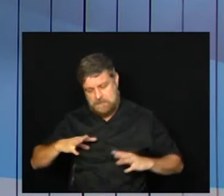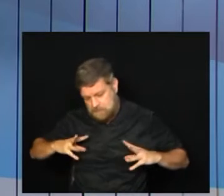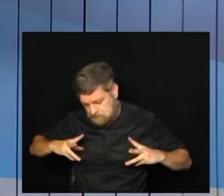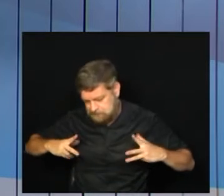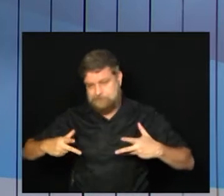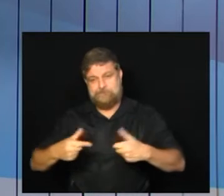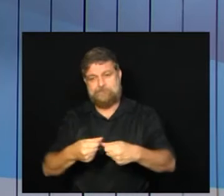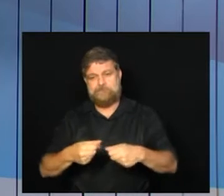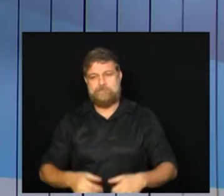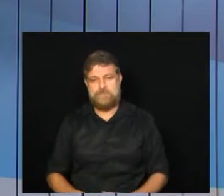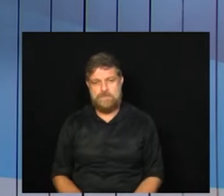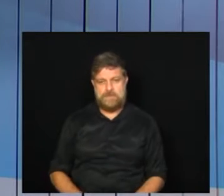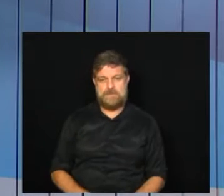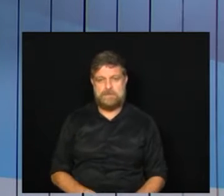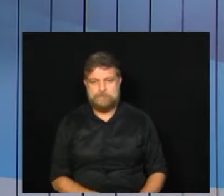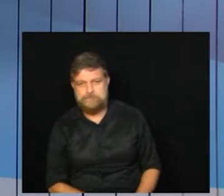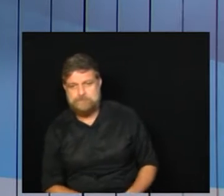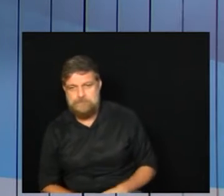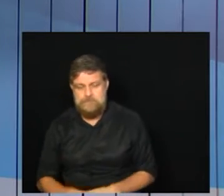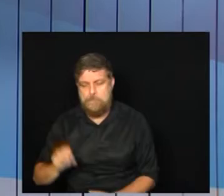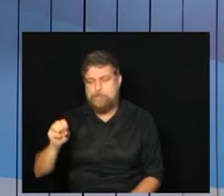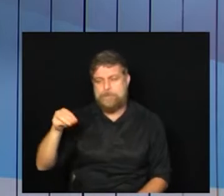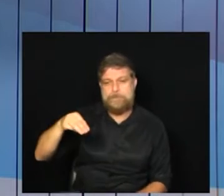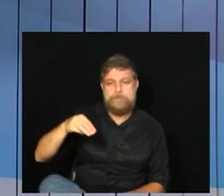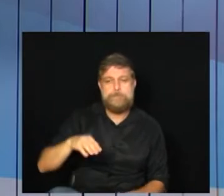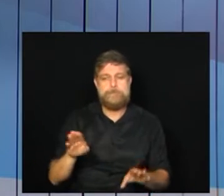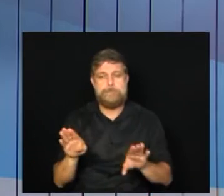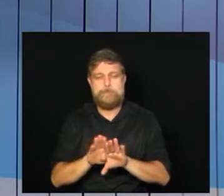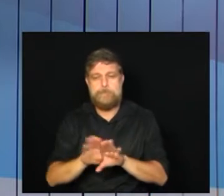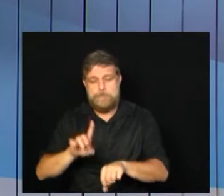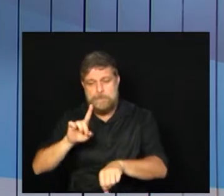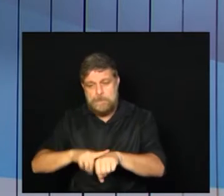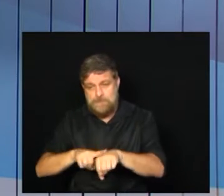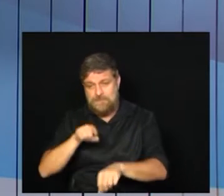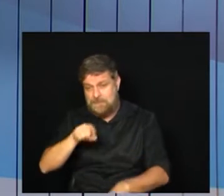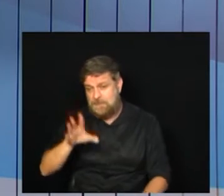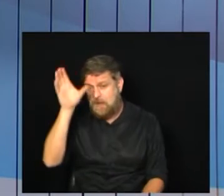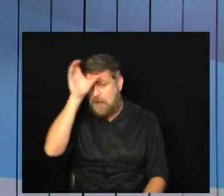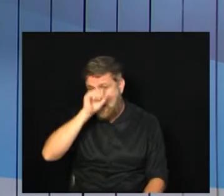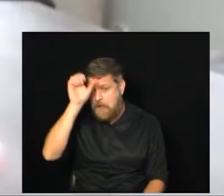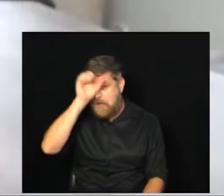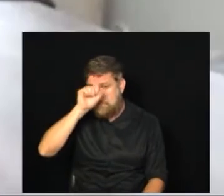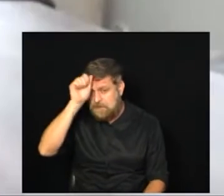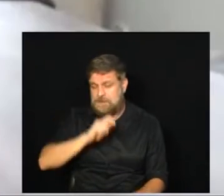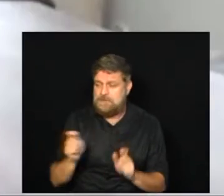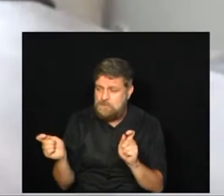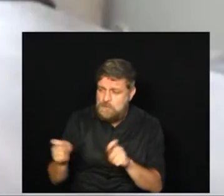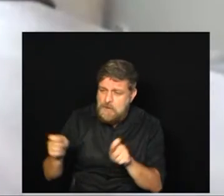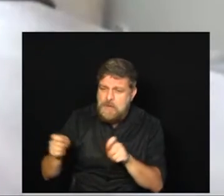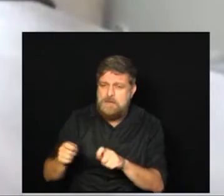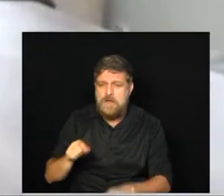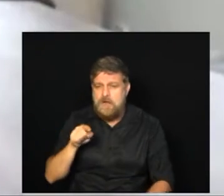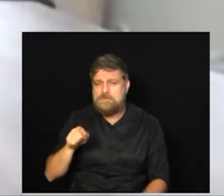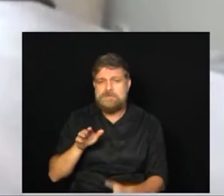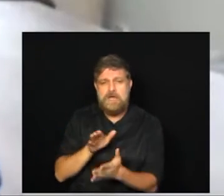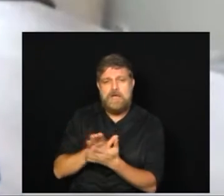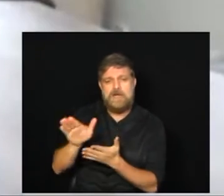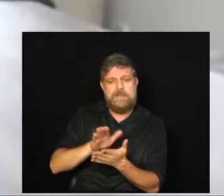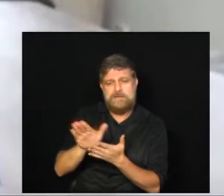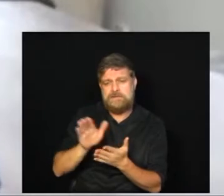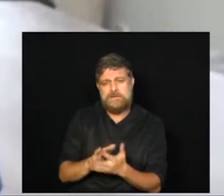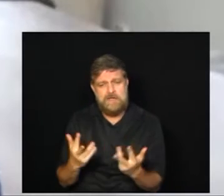todos nós. Sim. E com o tempo você vai aprendendo a balancear e você vê que você, na verdade, está gastando ou a mesma